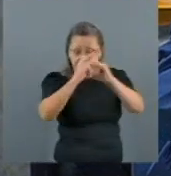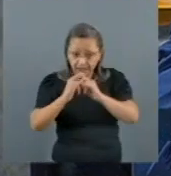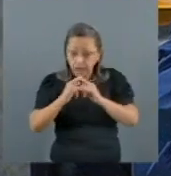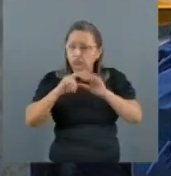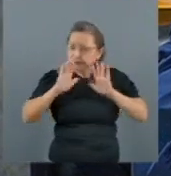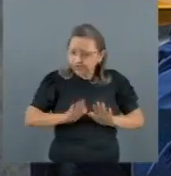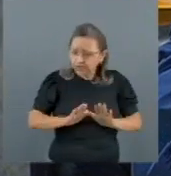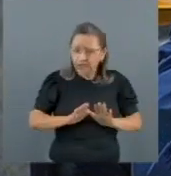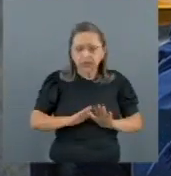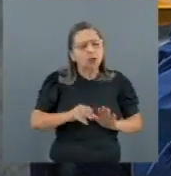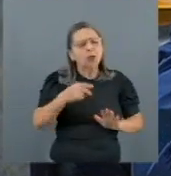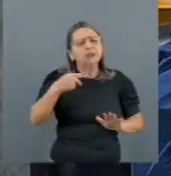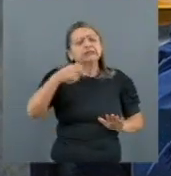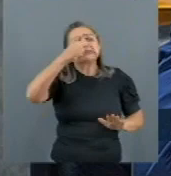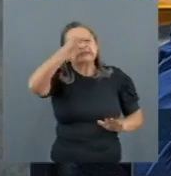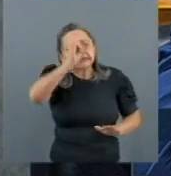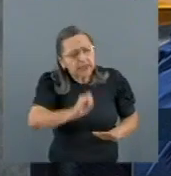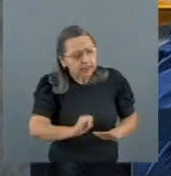o senhor